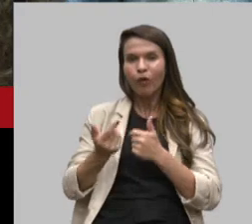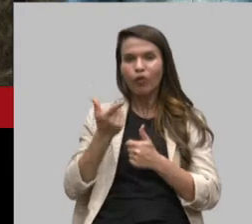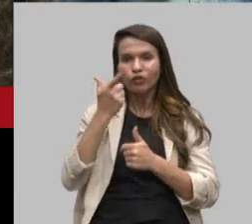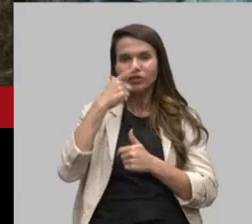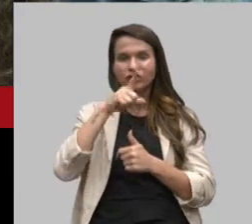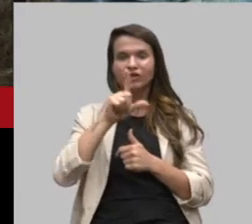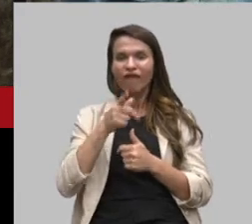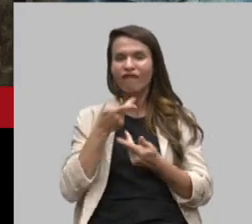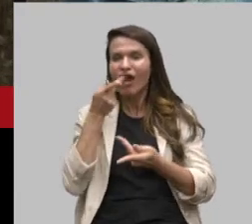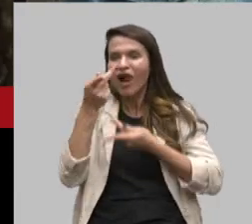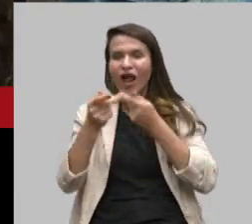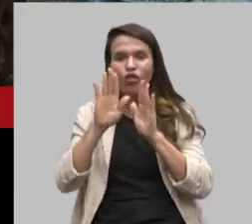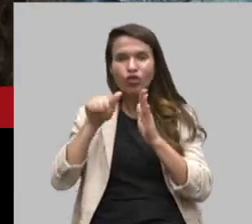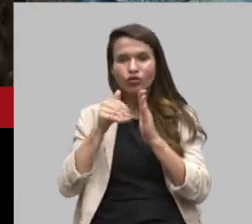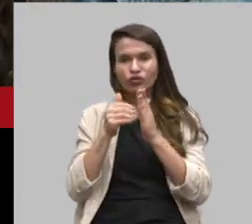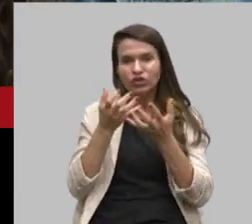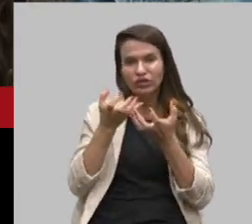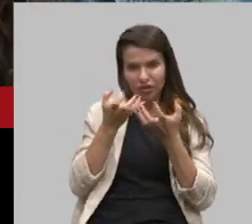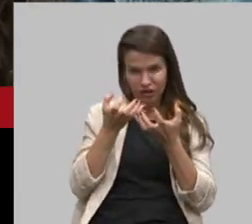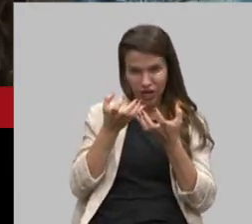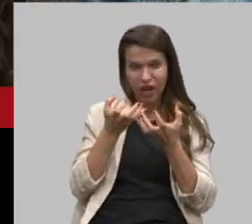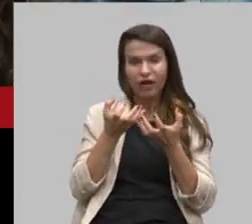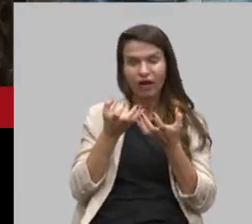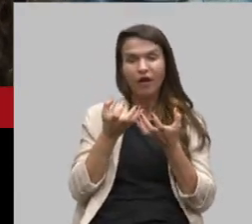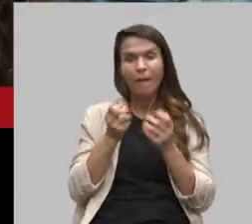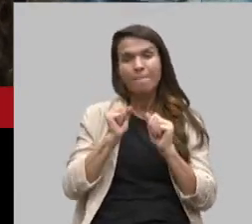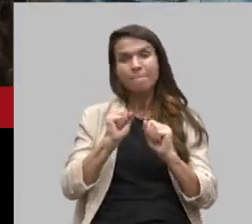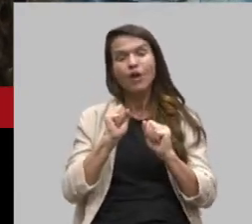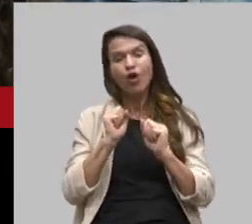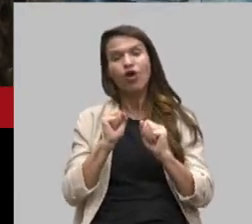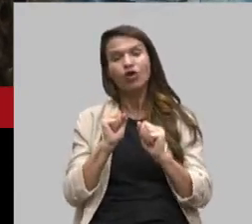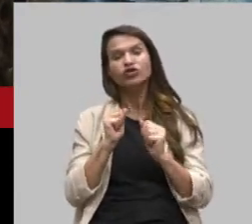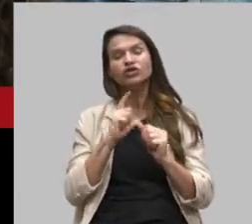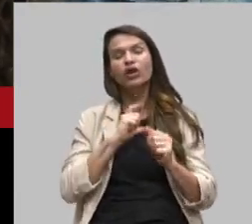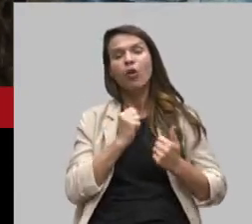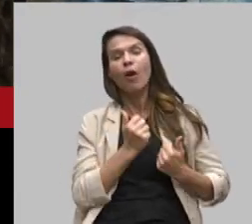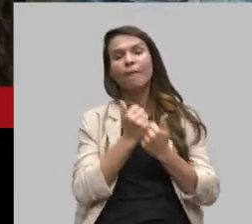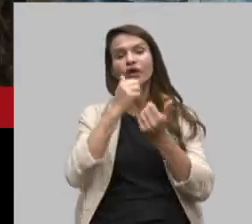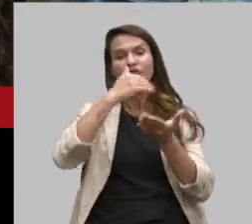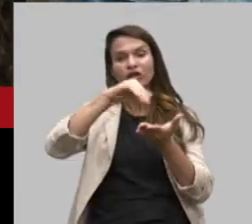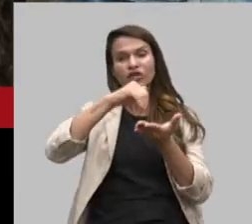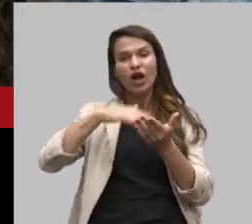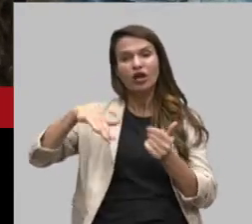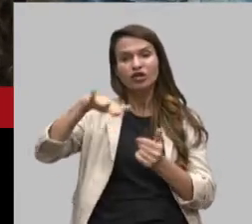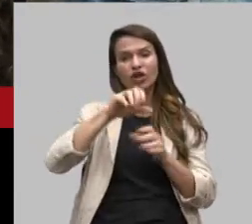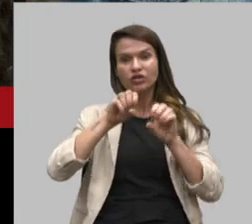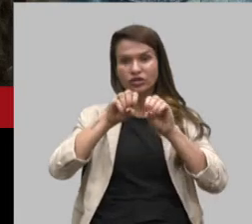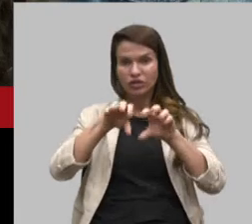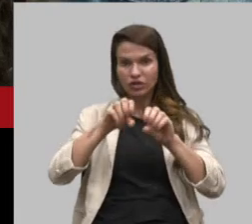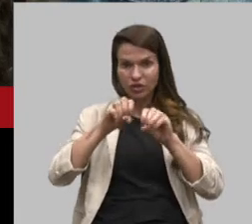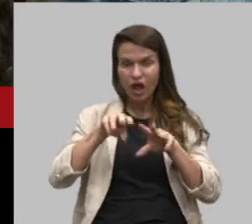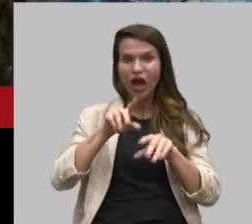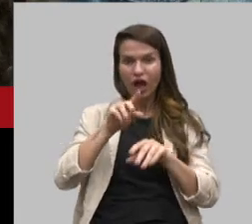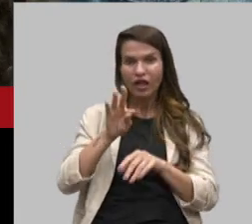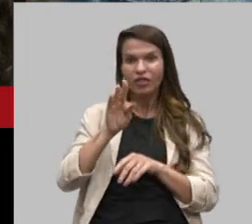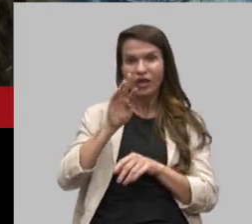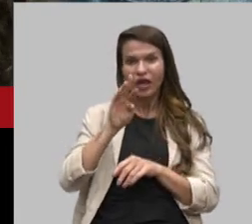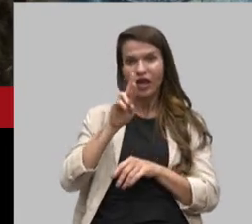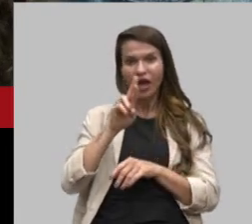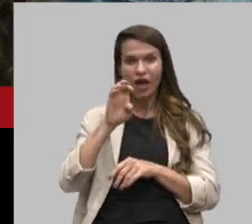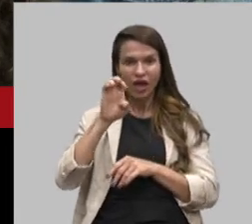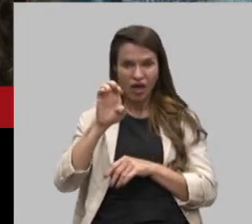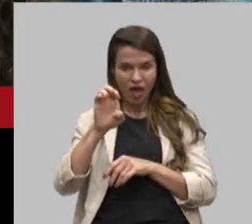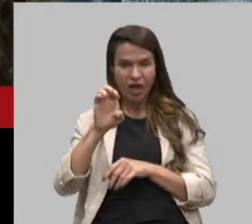dizer o que tudo que a gente quer a gente pode contar com o apoio da Secretaria Regional de ensino que são as CRS e